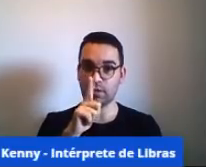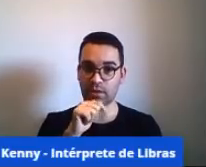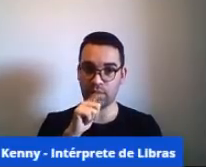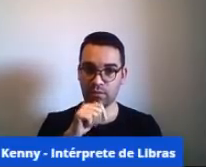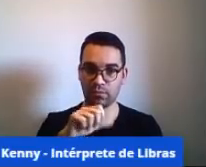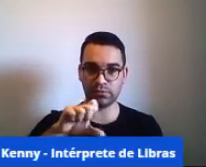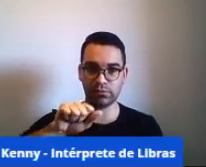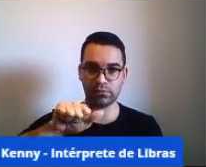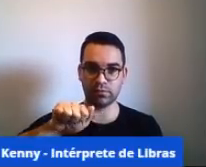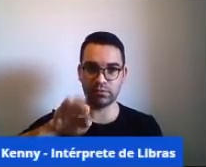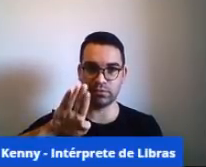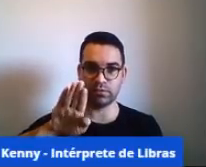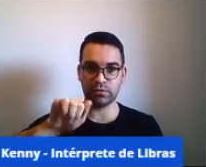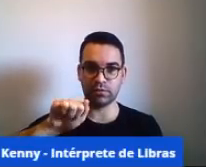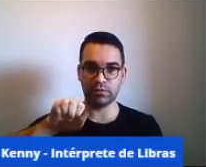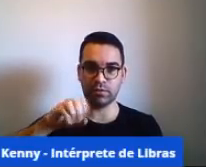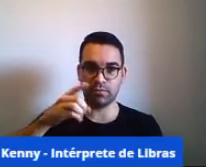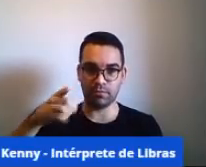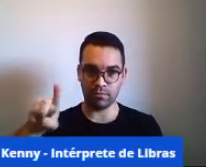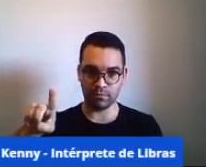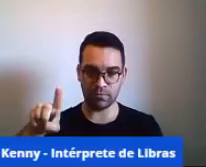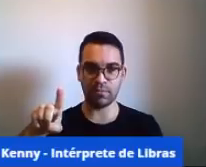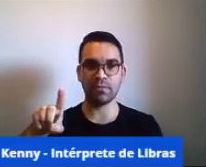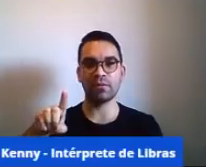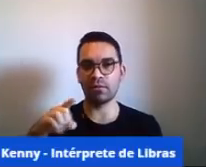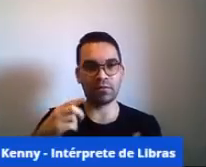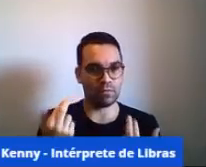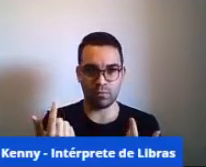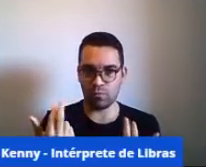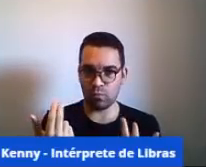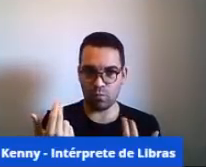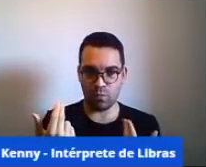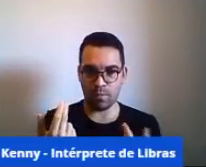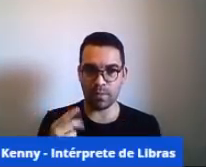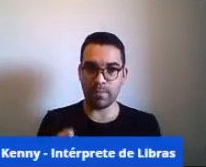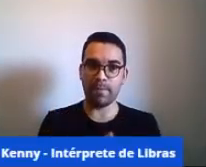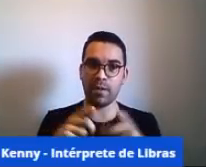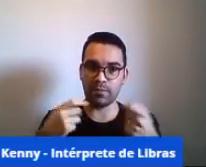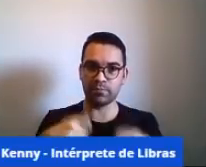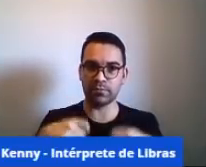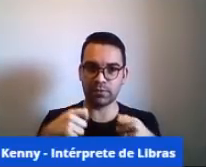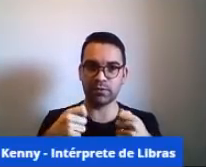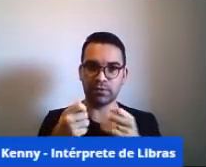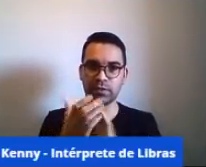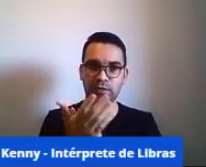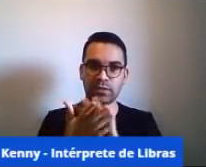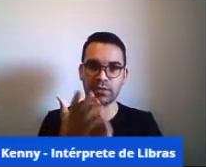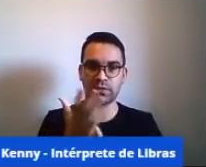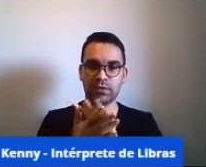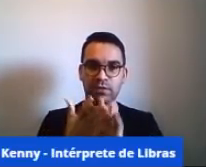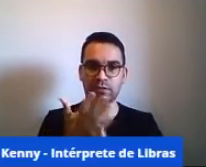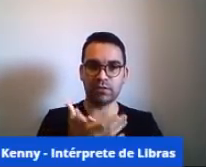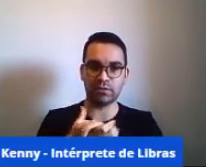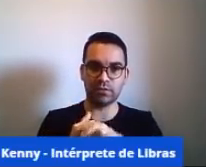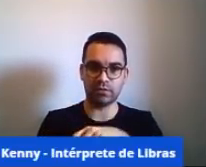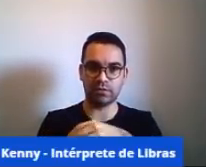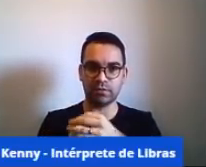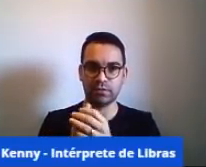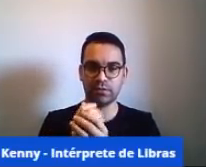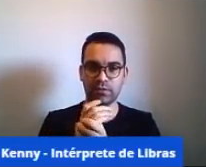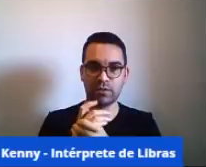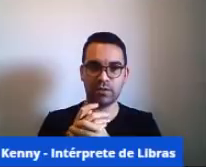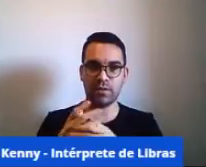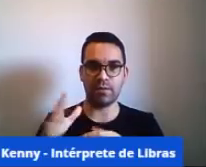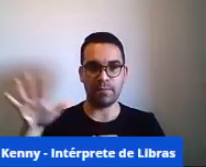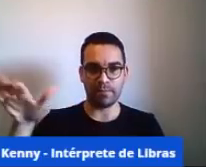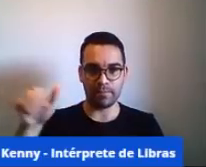sabão é o mesmo. A diferença é que você vai secar as mãos ao final com papel toalha. E com esse mesmo papel